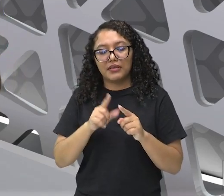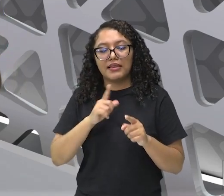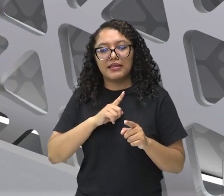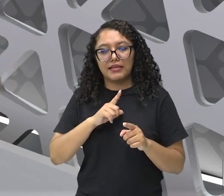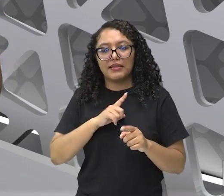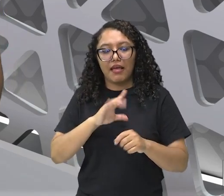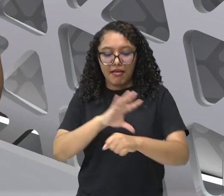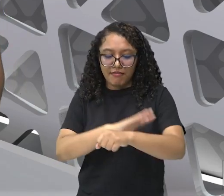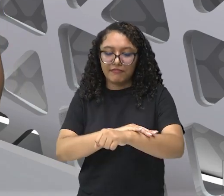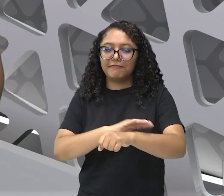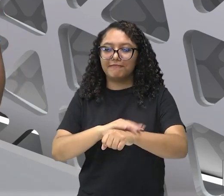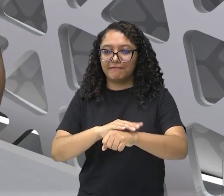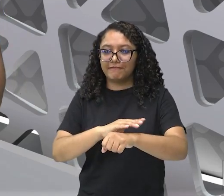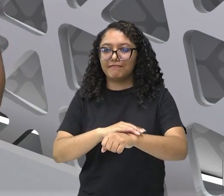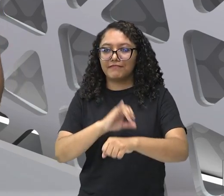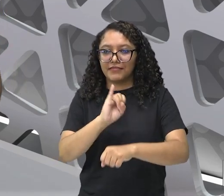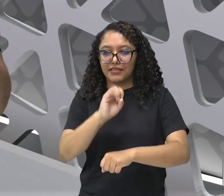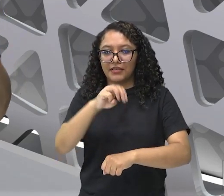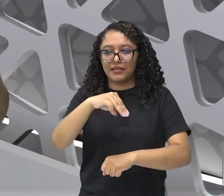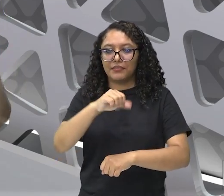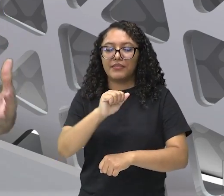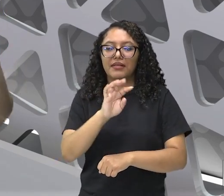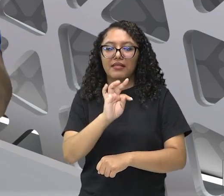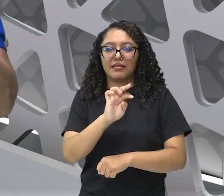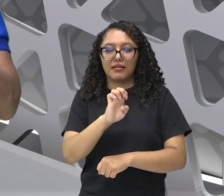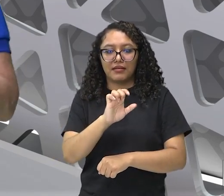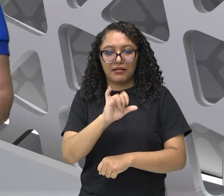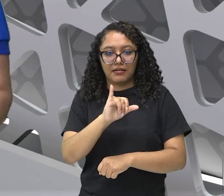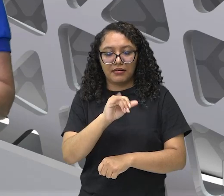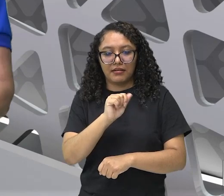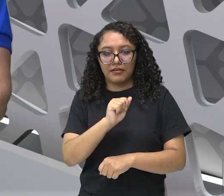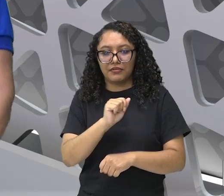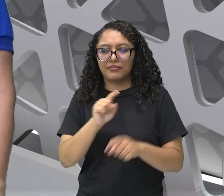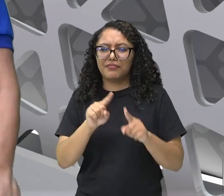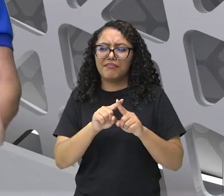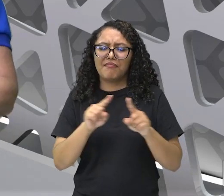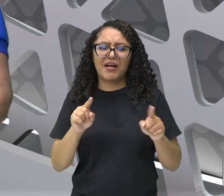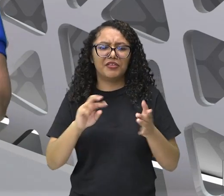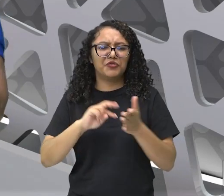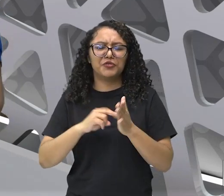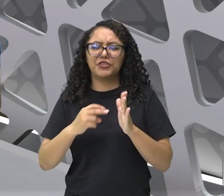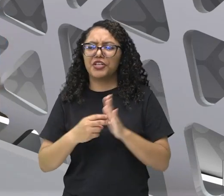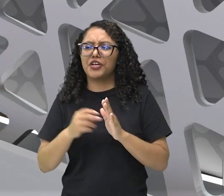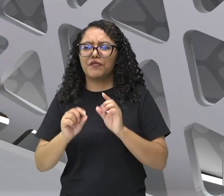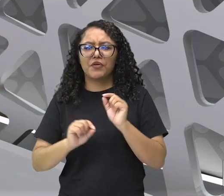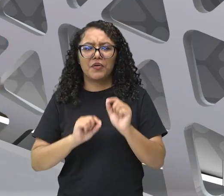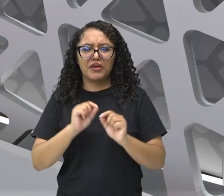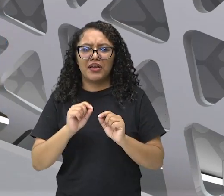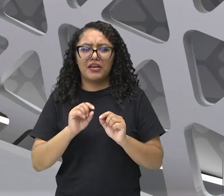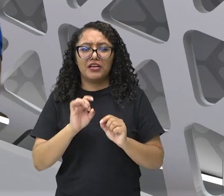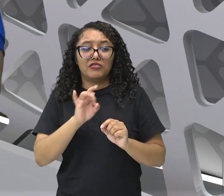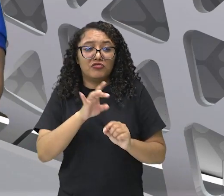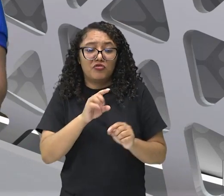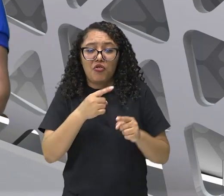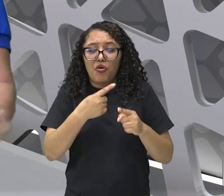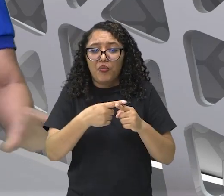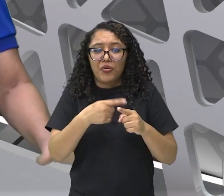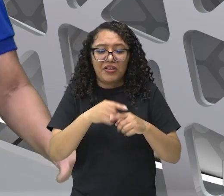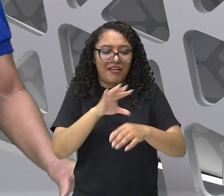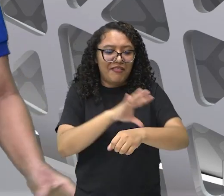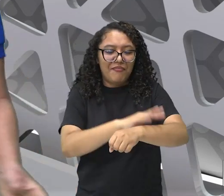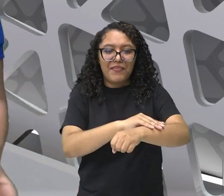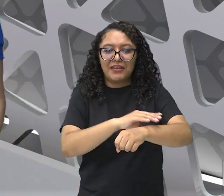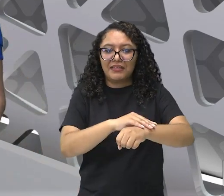isto não quer dizer que, como seres que estão aqui vivendo numa fisicalidade,